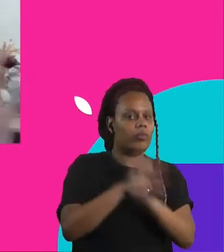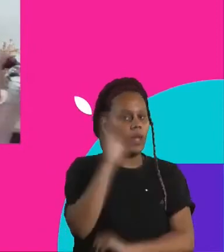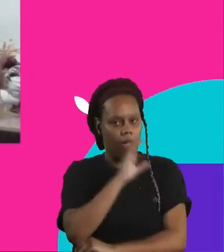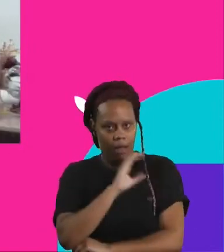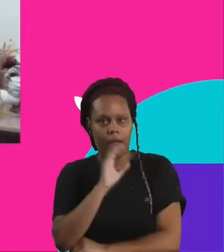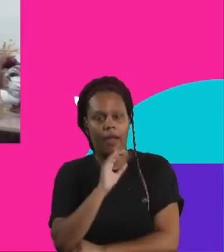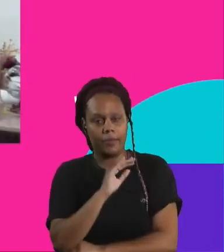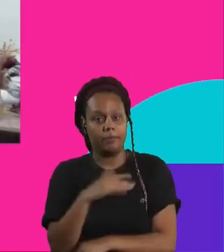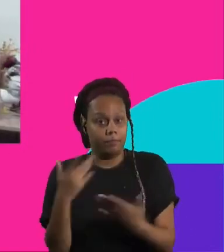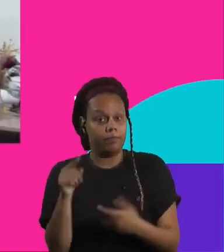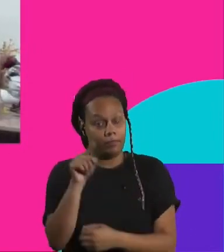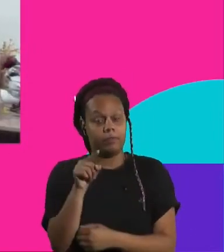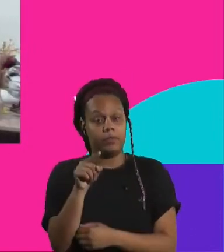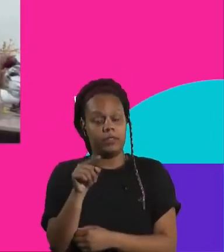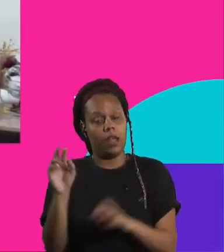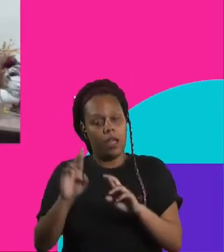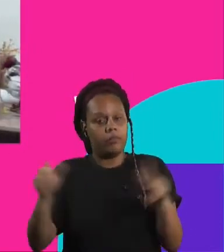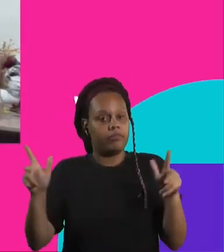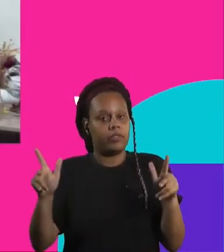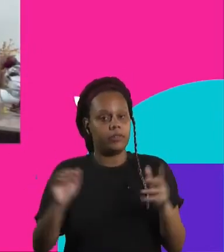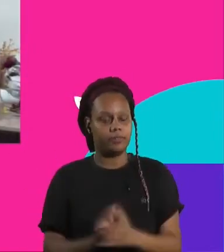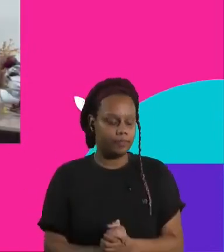Então, essa é essencialmente a diferença.